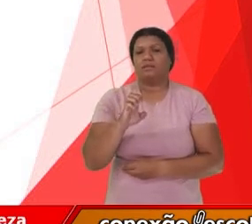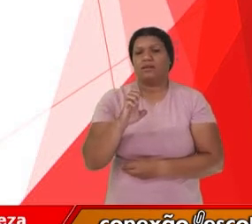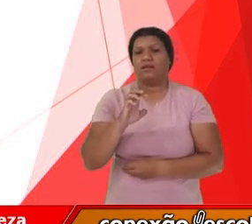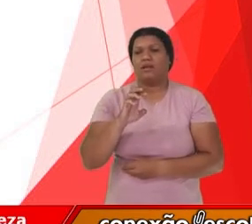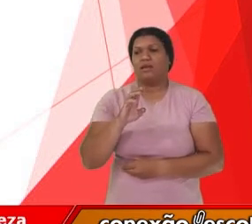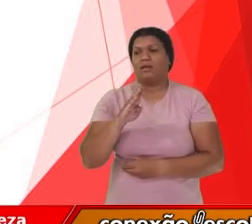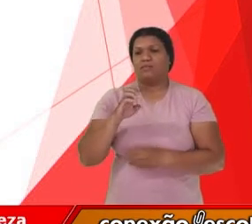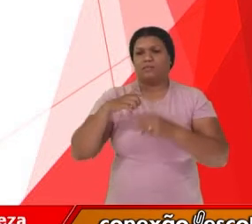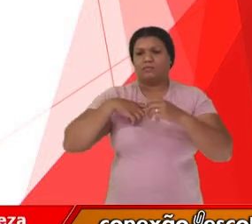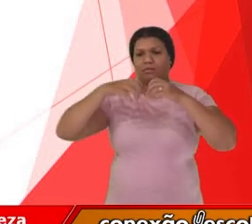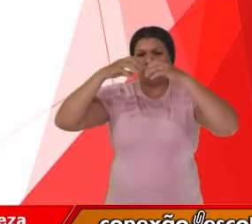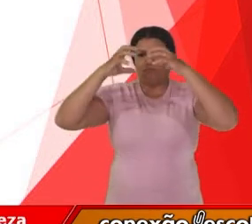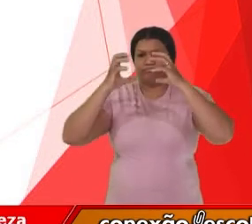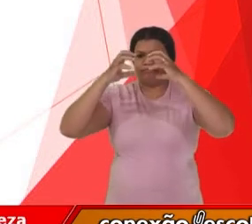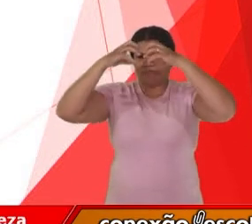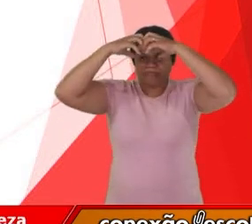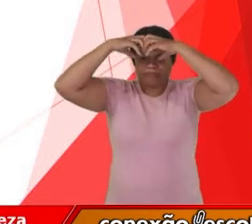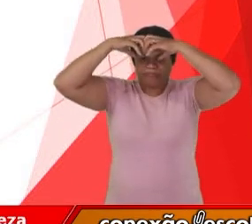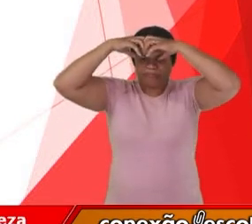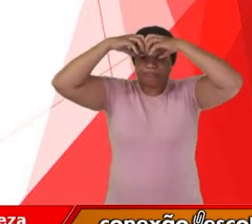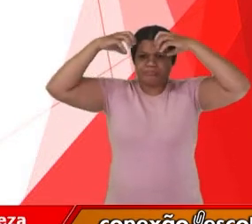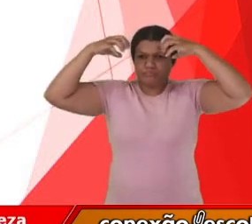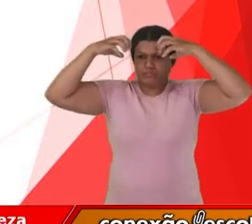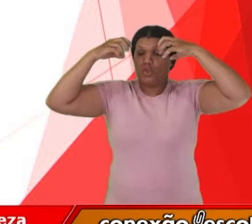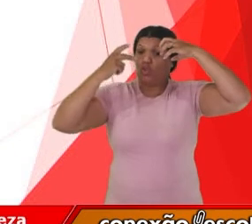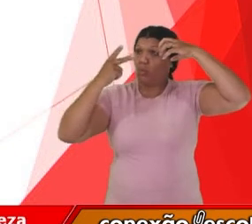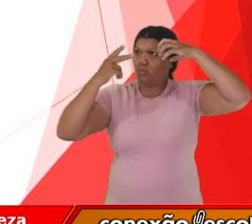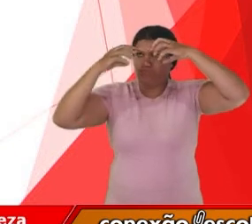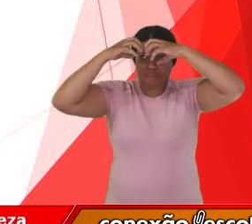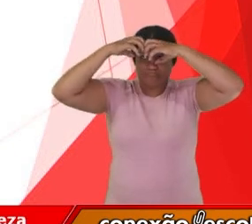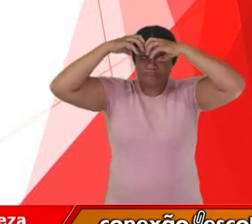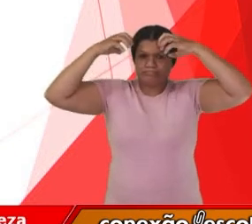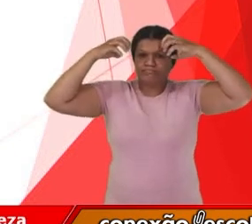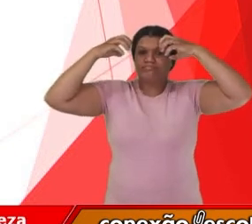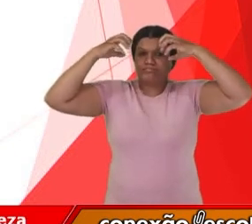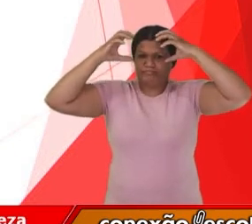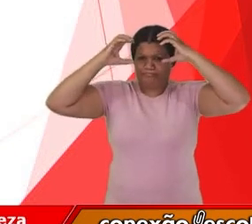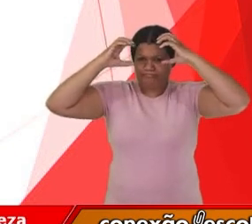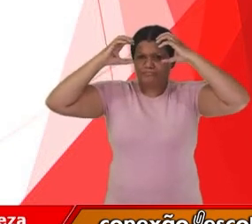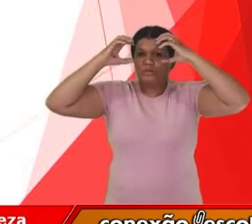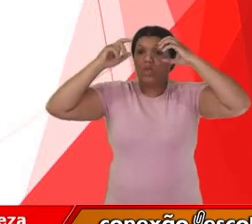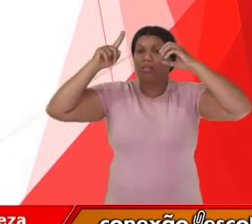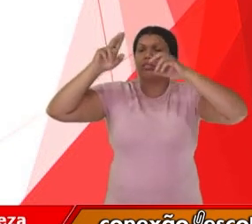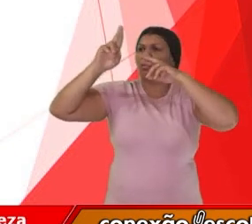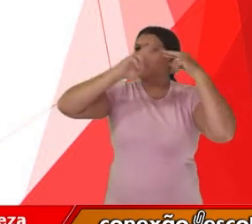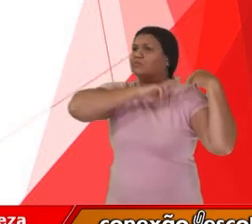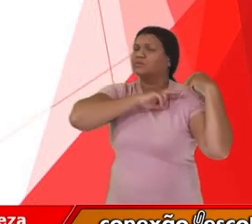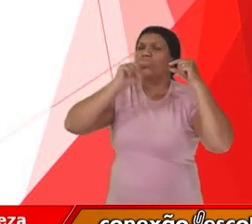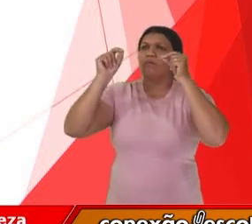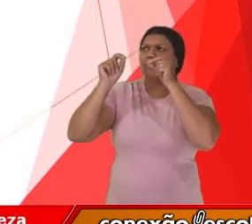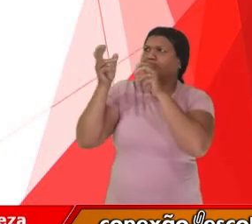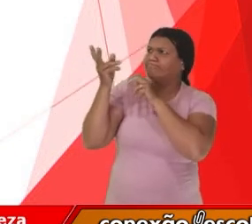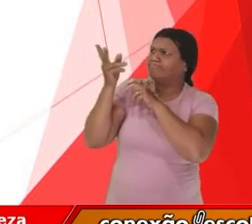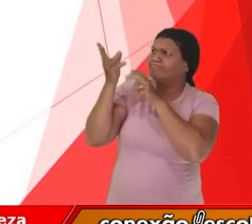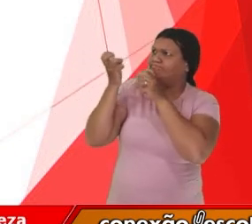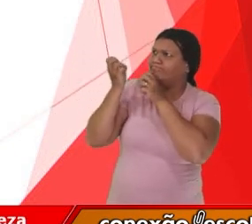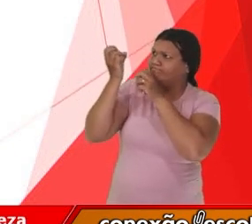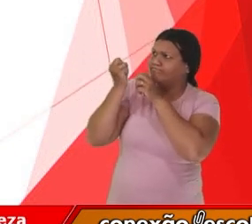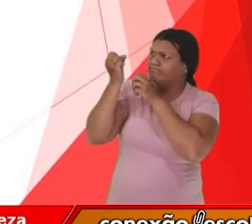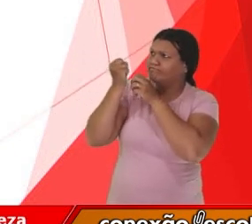chamamos de pregas e ele é responsável por receber informações, processá-las e